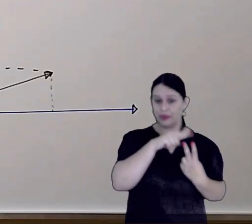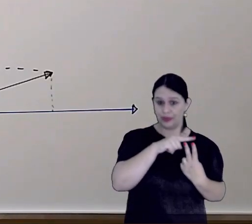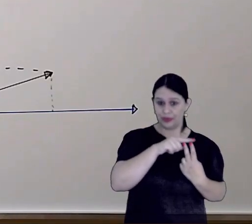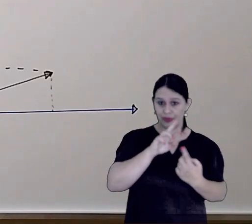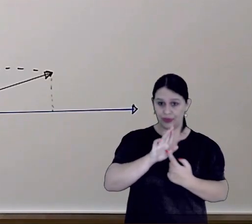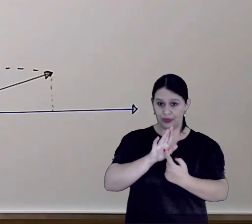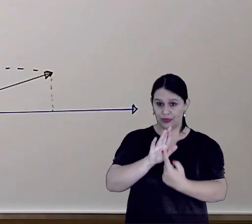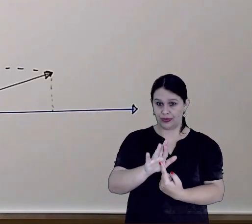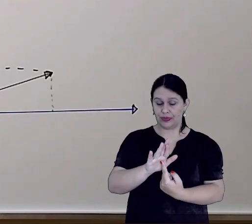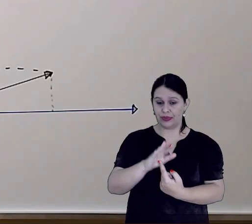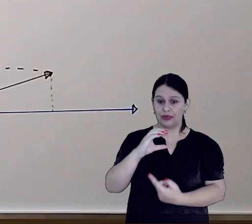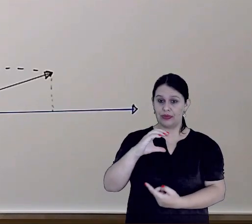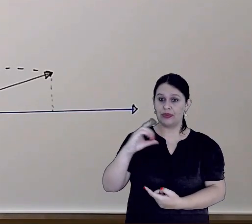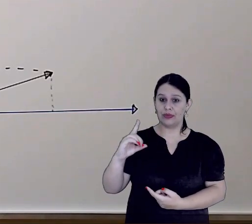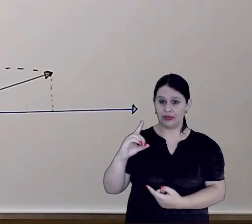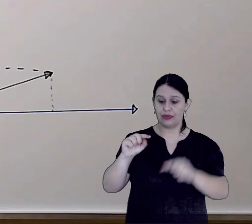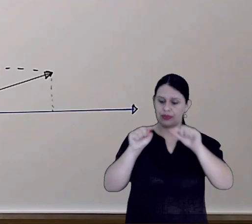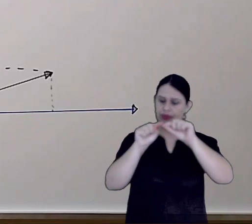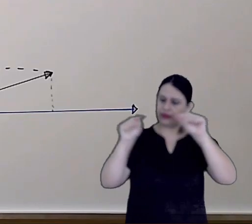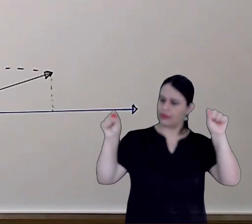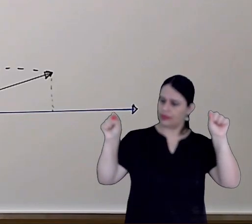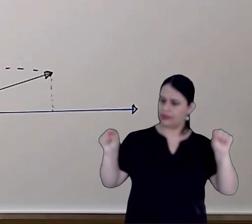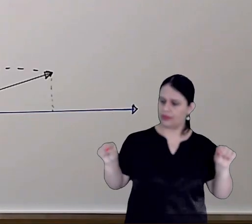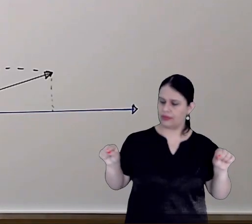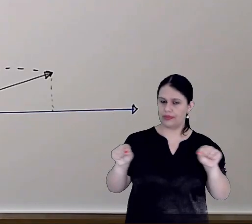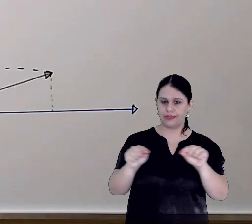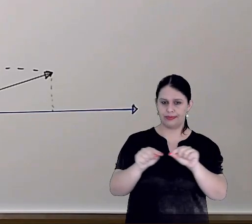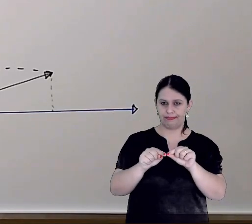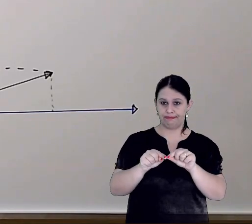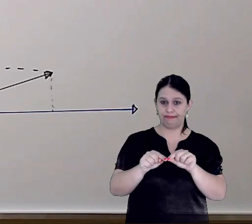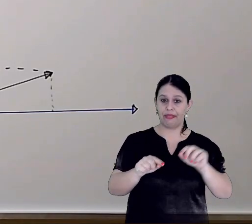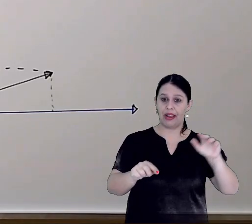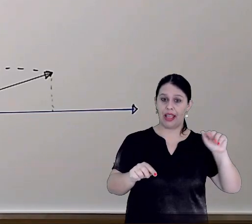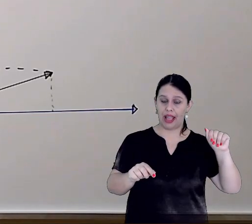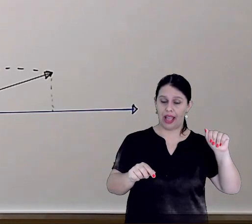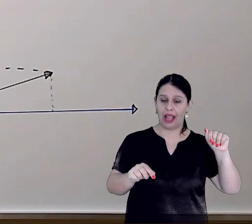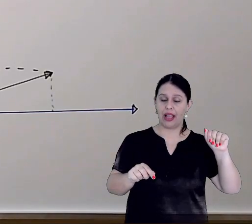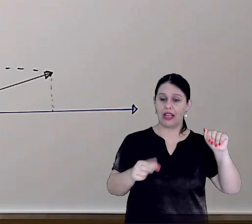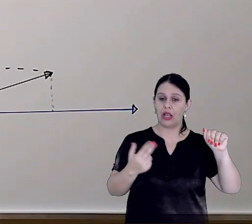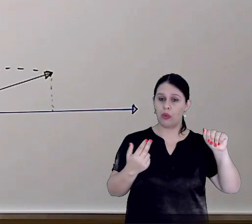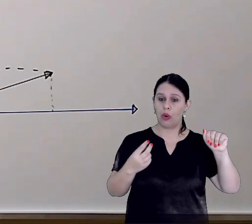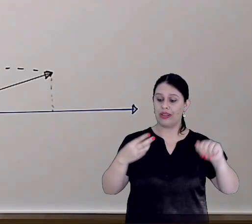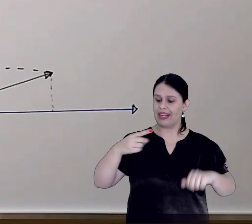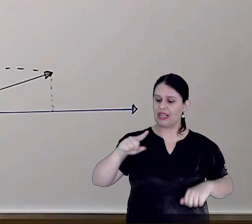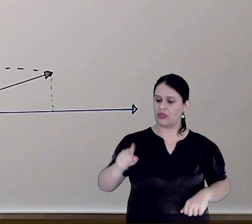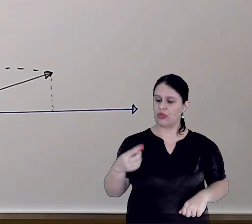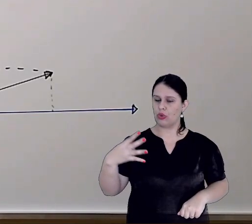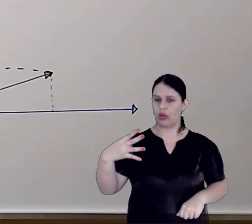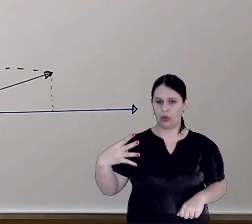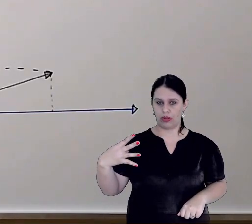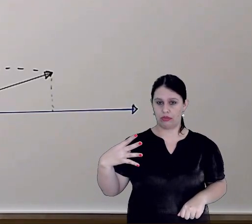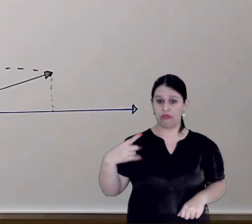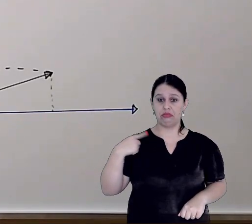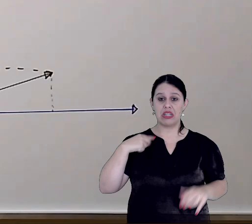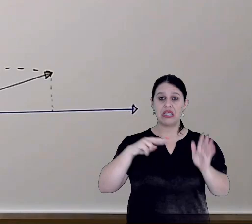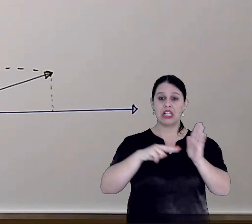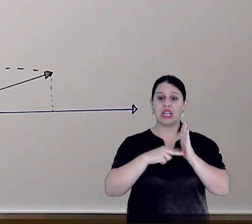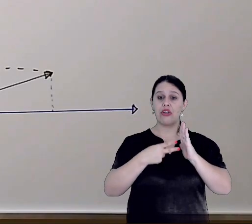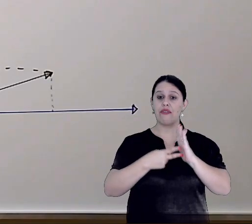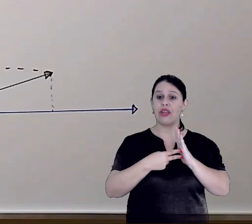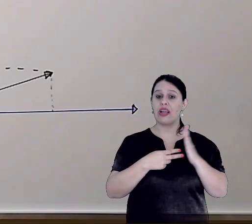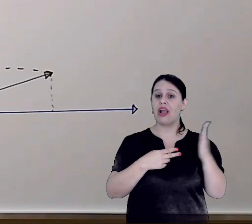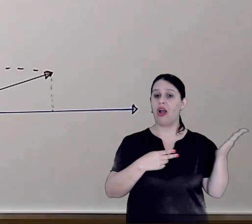Então vamos lá Um exemplo de vetor representado em coordenadas retangulares A igual a 3,4 Significa que